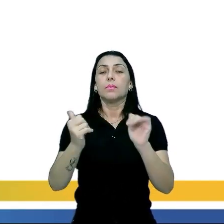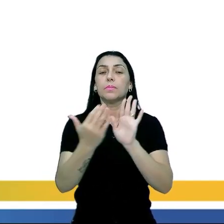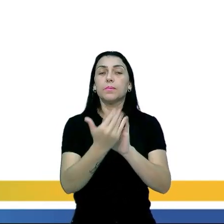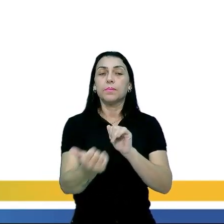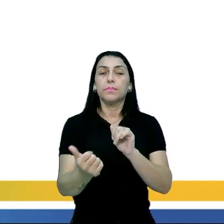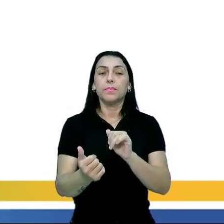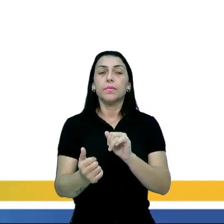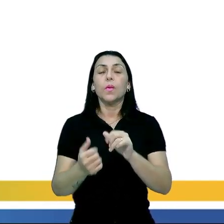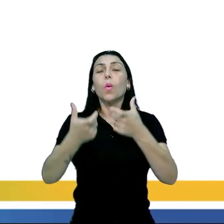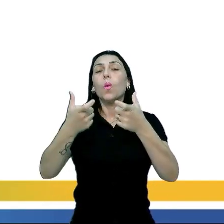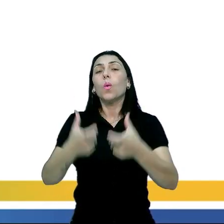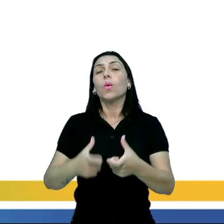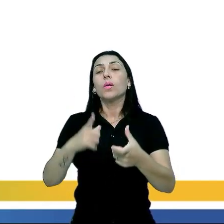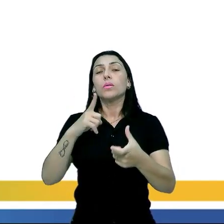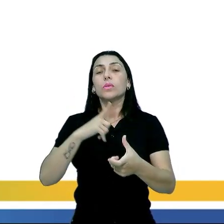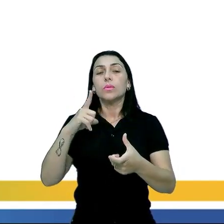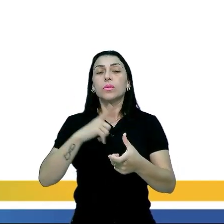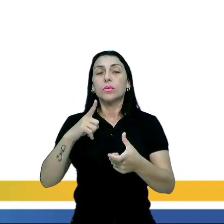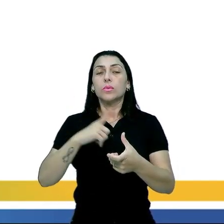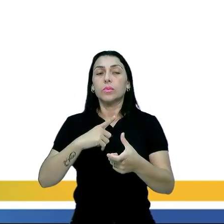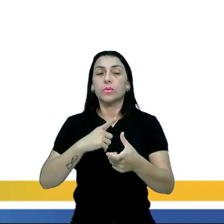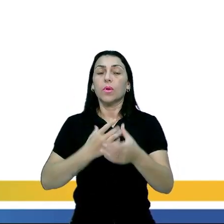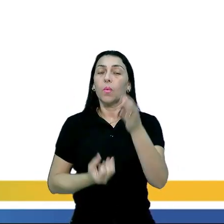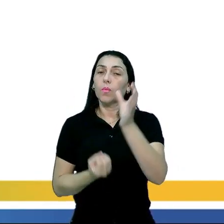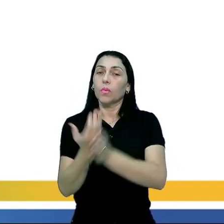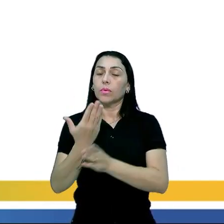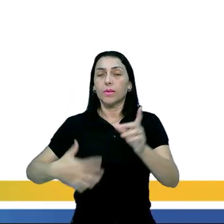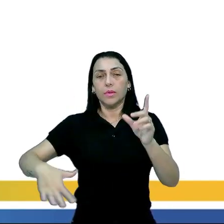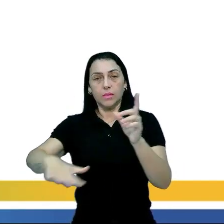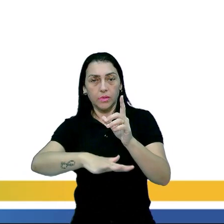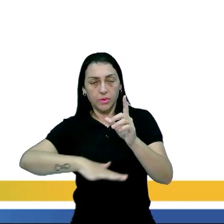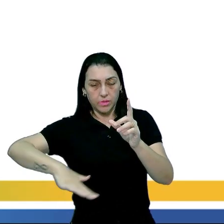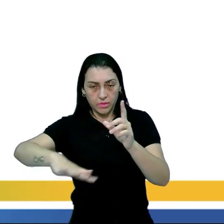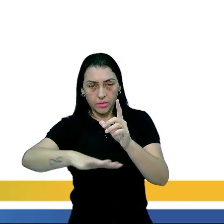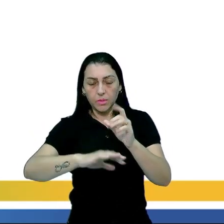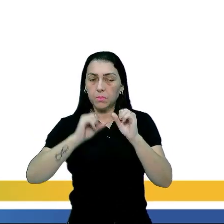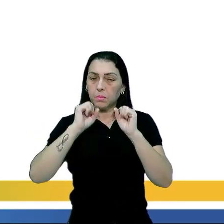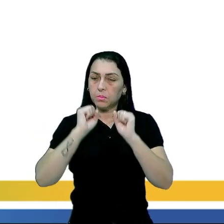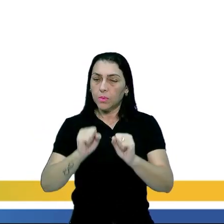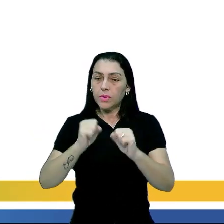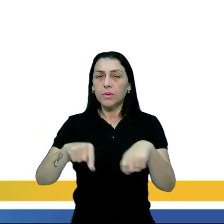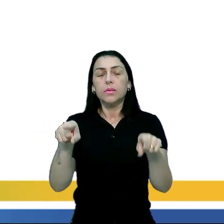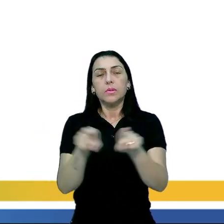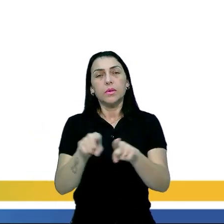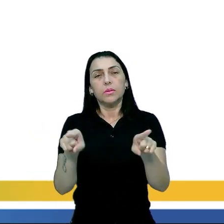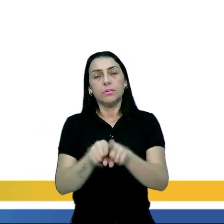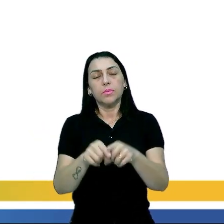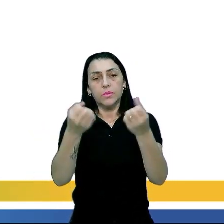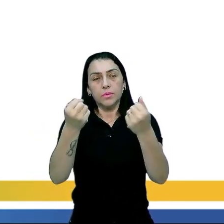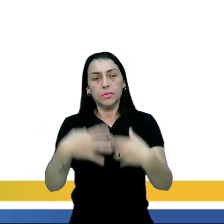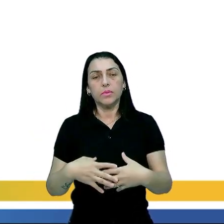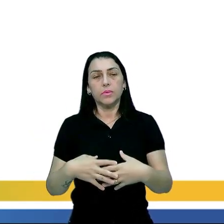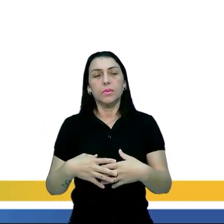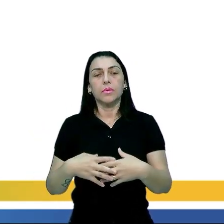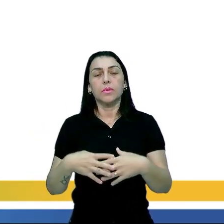pirâmide, onde nós temos aí fundação da sociedade, nós podemos também denominar